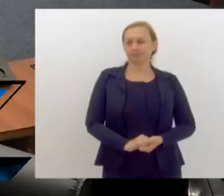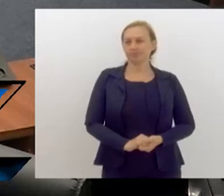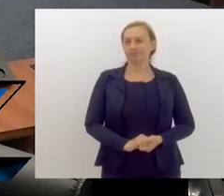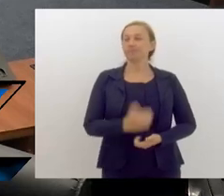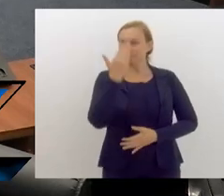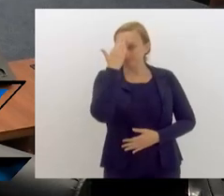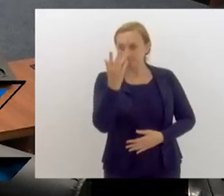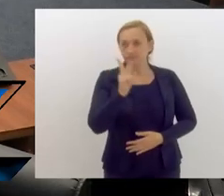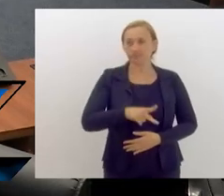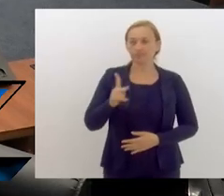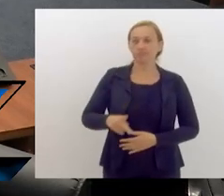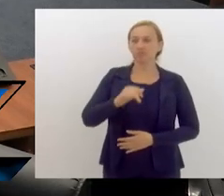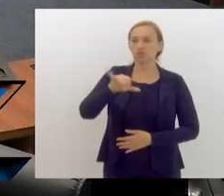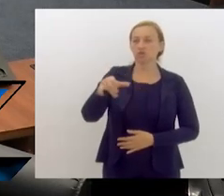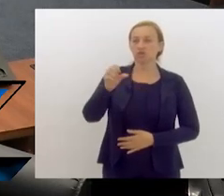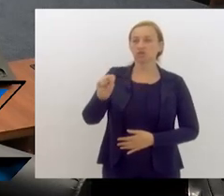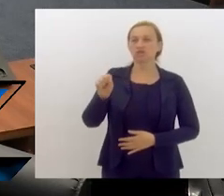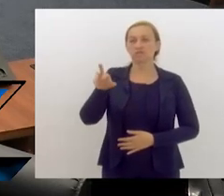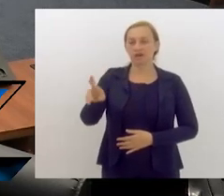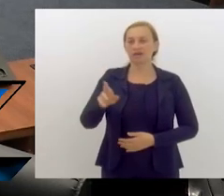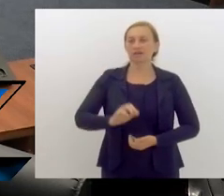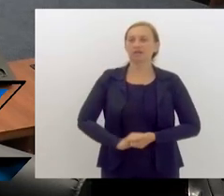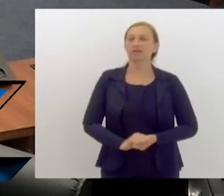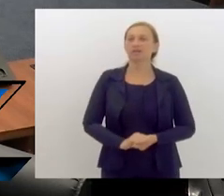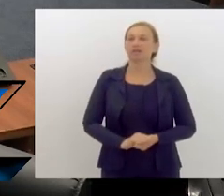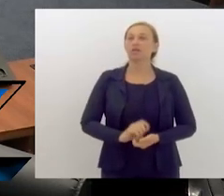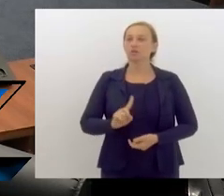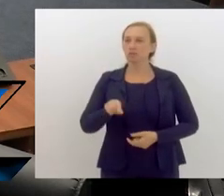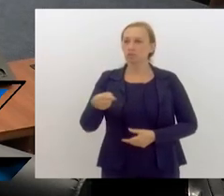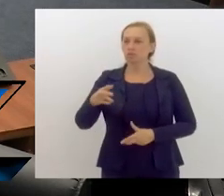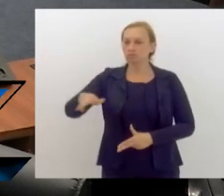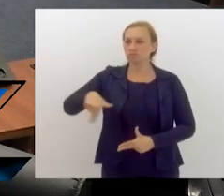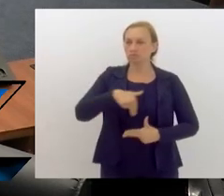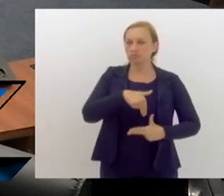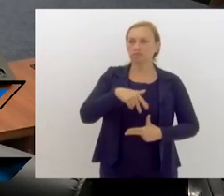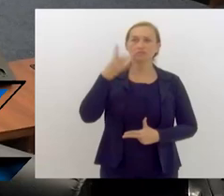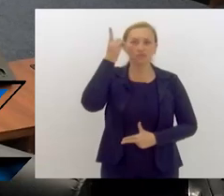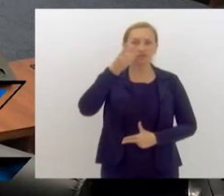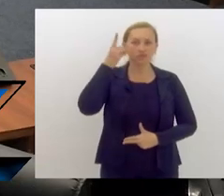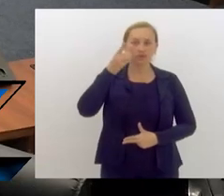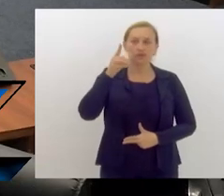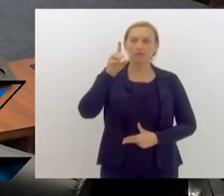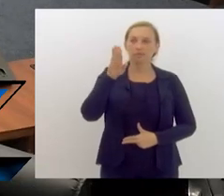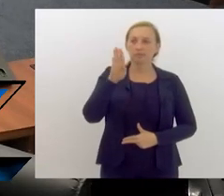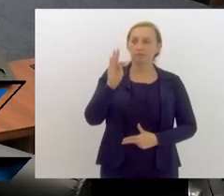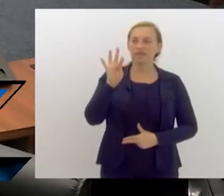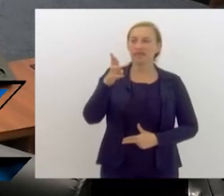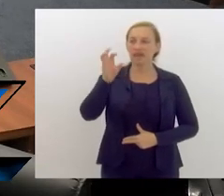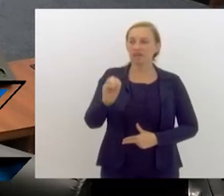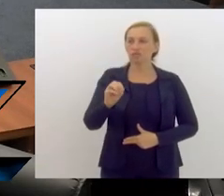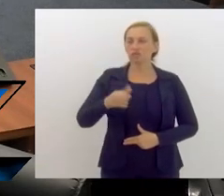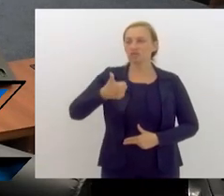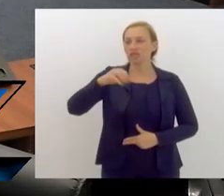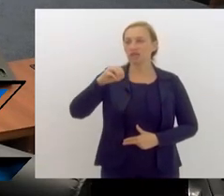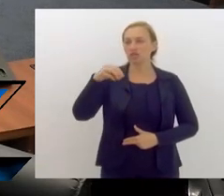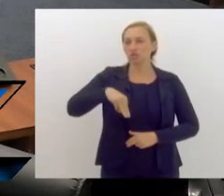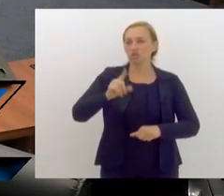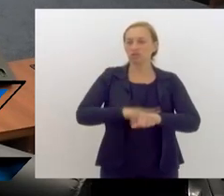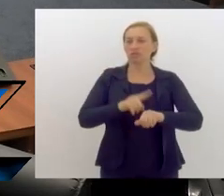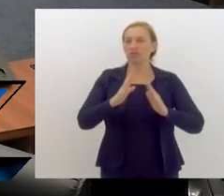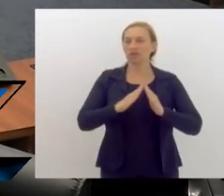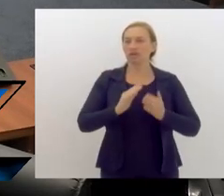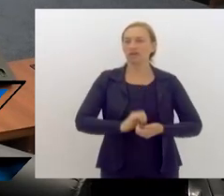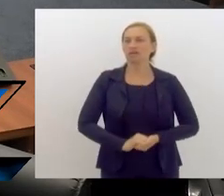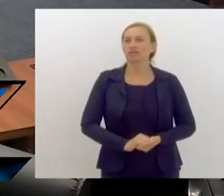Obrigado Professor Josimar É próximo orador escrito é o nome Deputado Bernardo Rossi vossa excelência e dispõe de 10 minutos